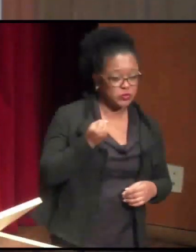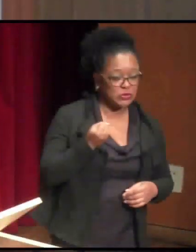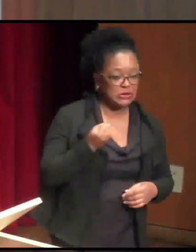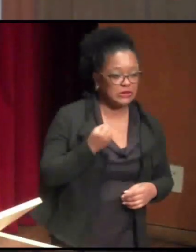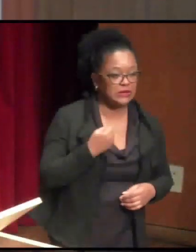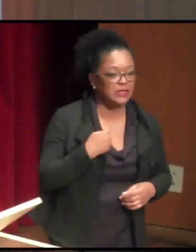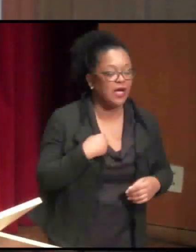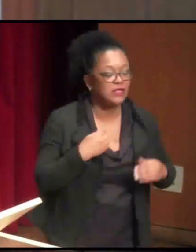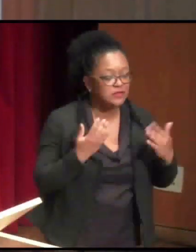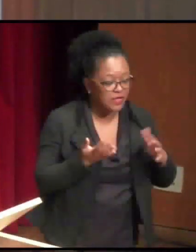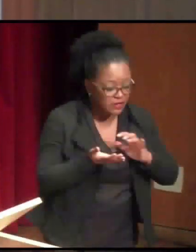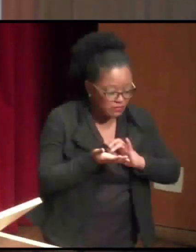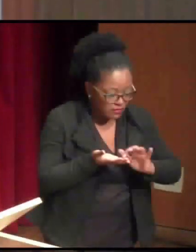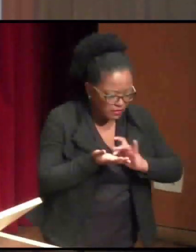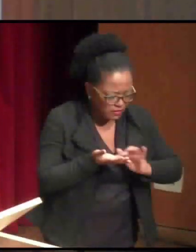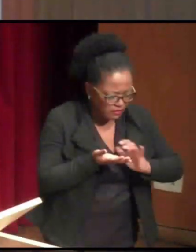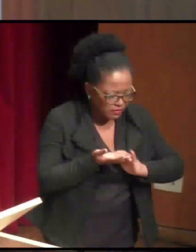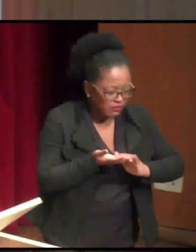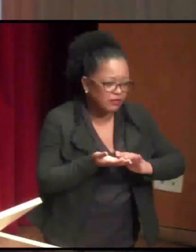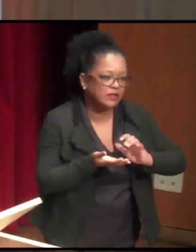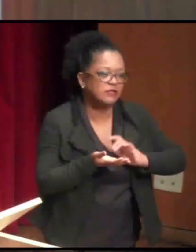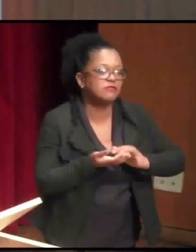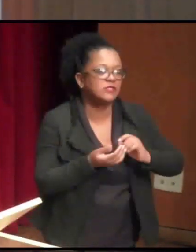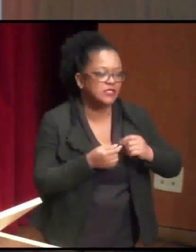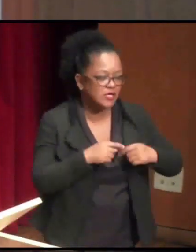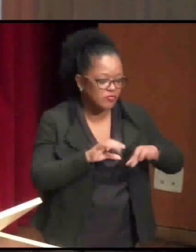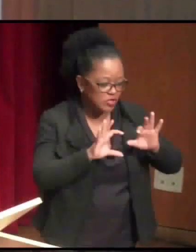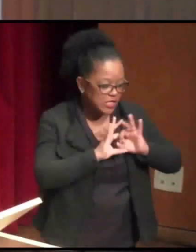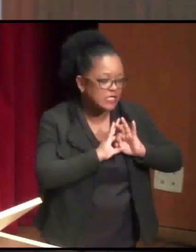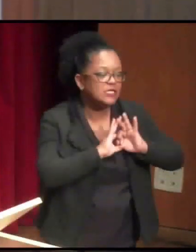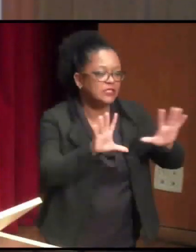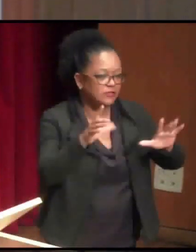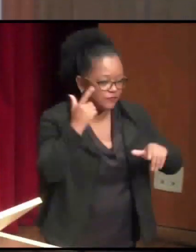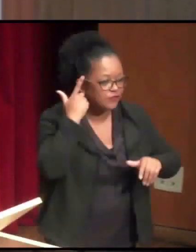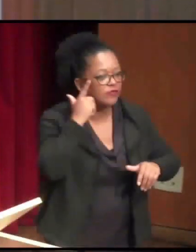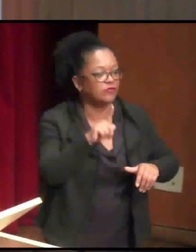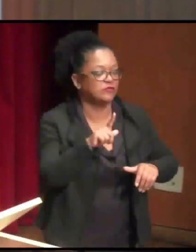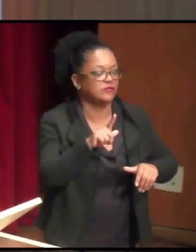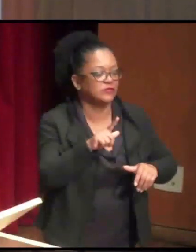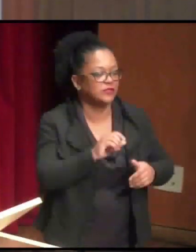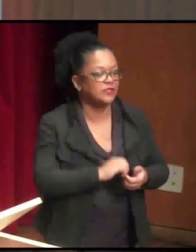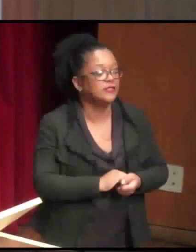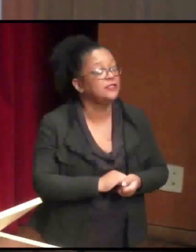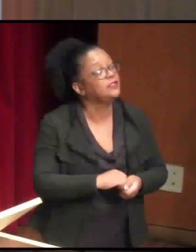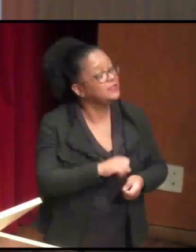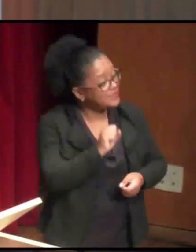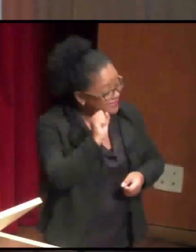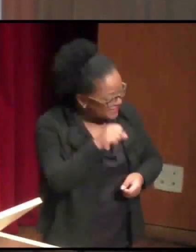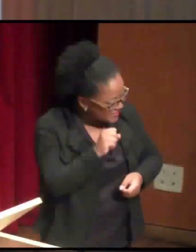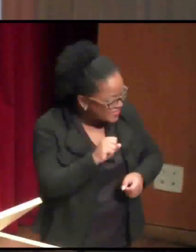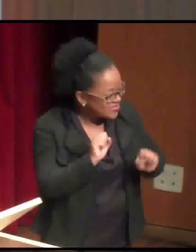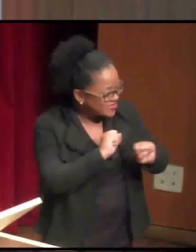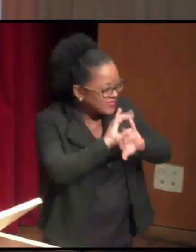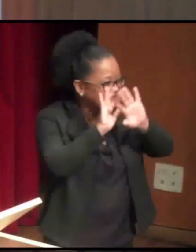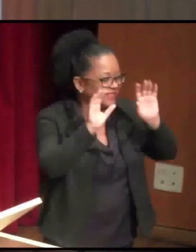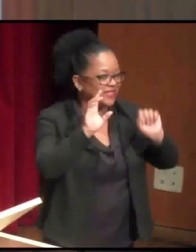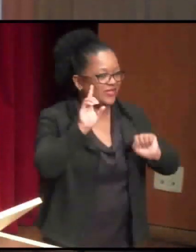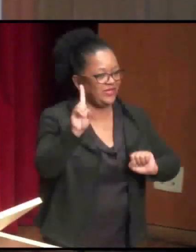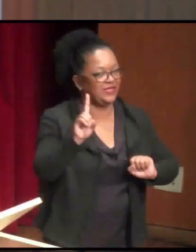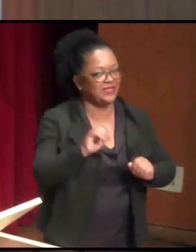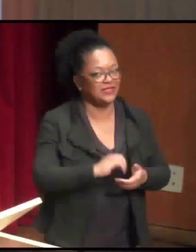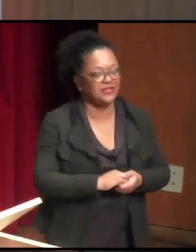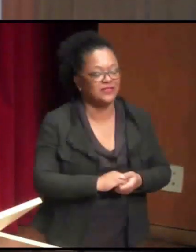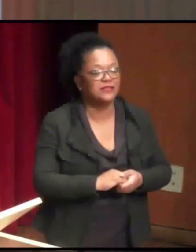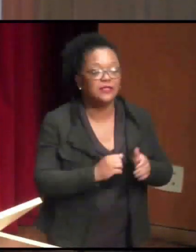vou me agarrar essa Bíblia em Braille e eu vou sair daqui. Falei, yes, glória a Deus por isso, é isso. Então, quando a gente leva um material que dá ânimo à